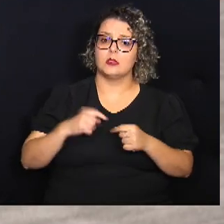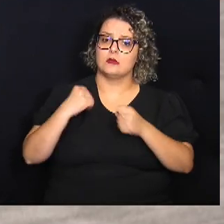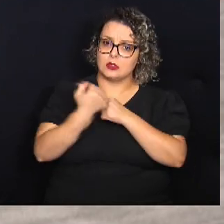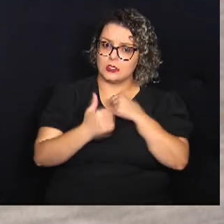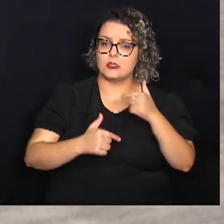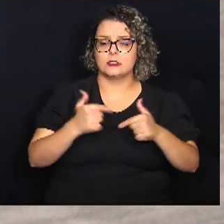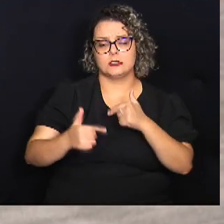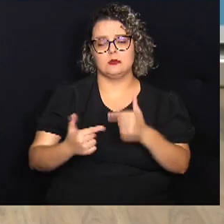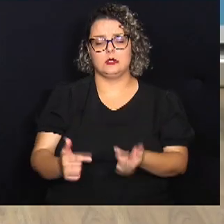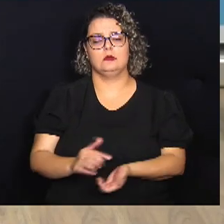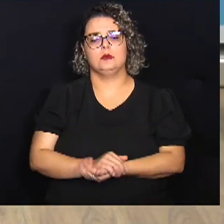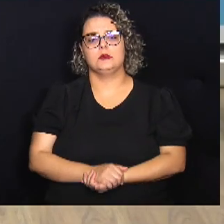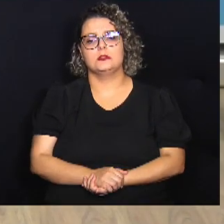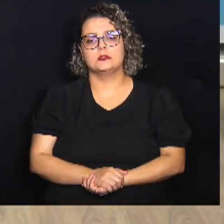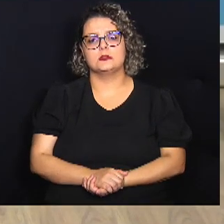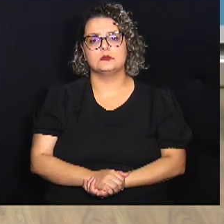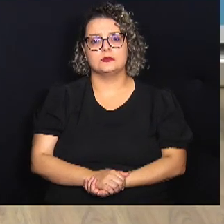trabalhadores.